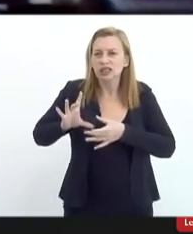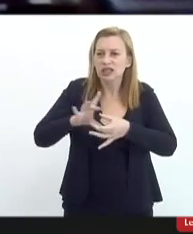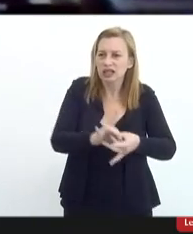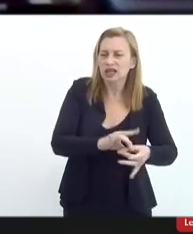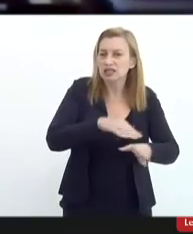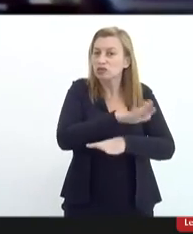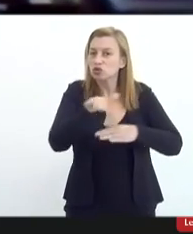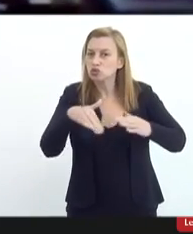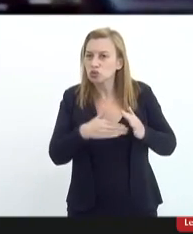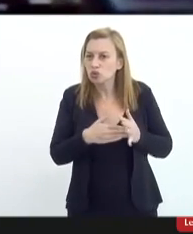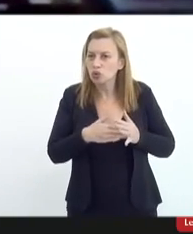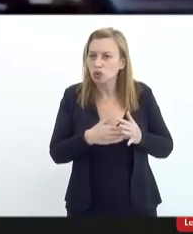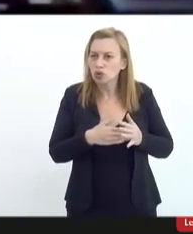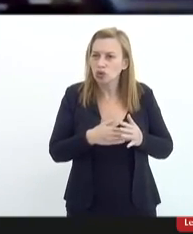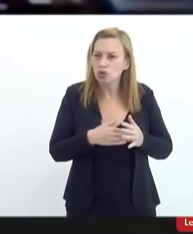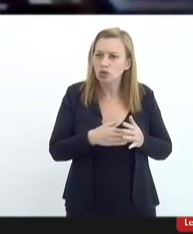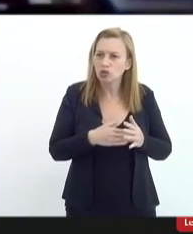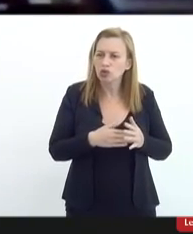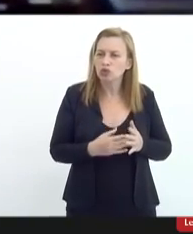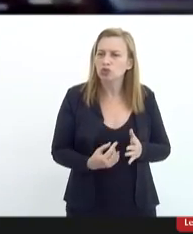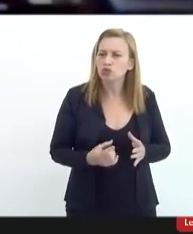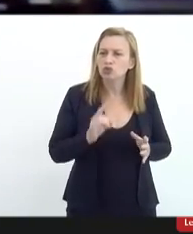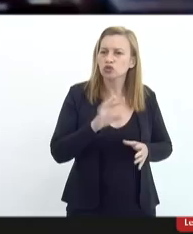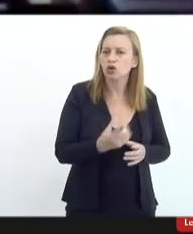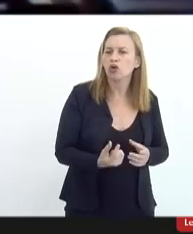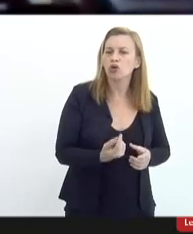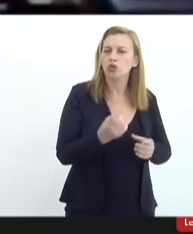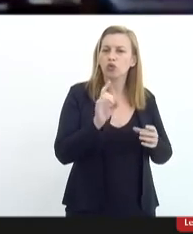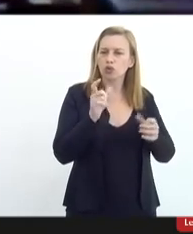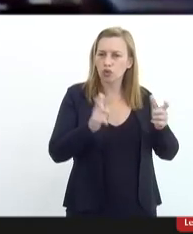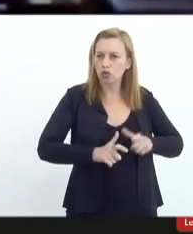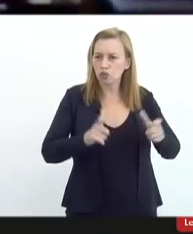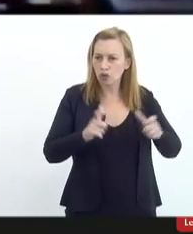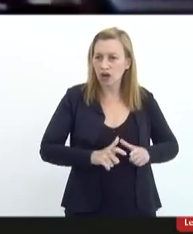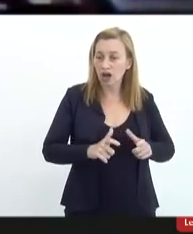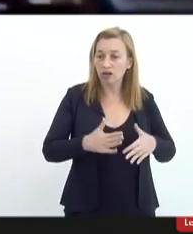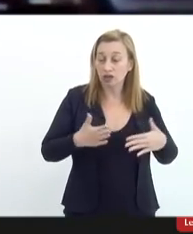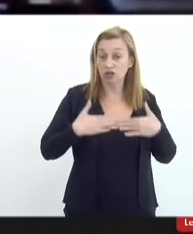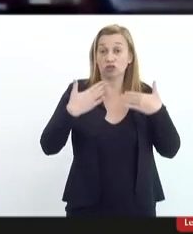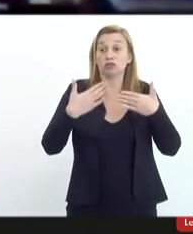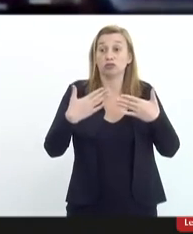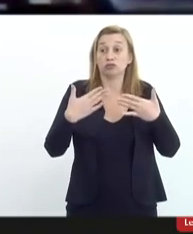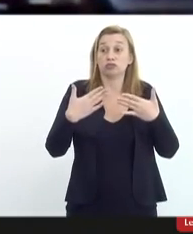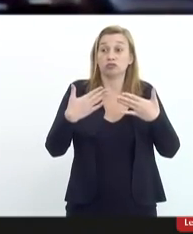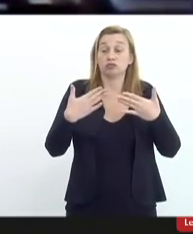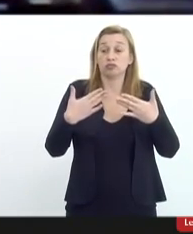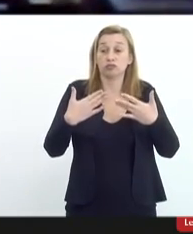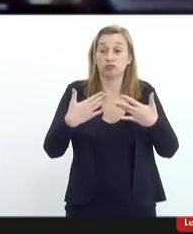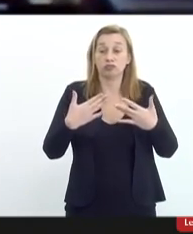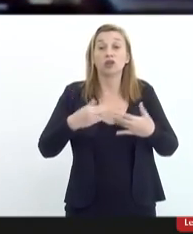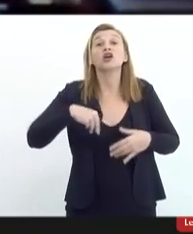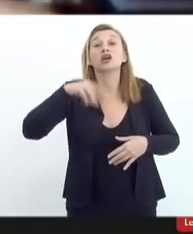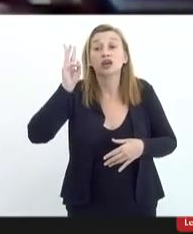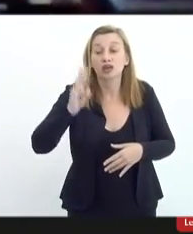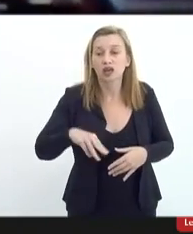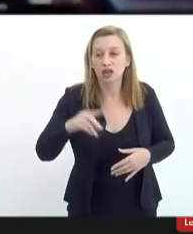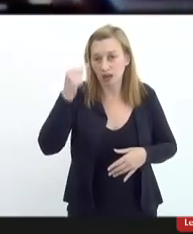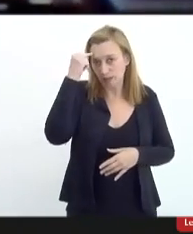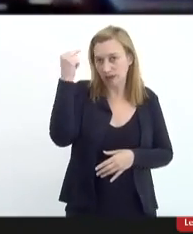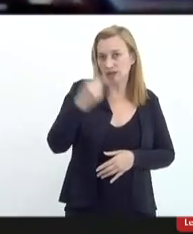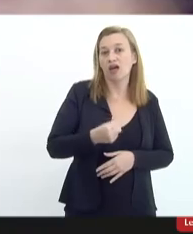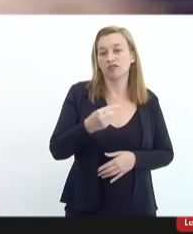de todos num xirê, numa mesma roda, é algo que assusta muito a quem quer